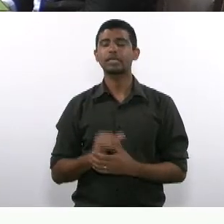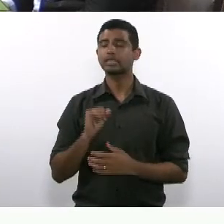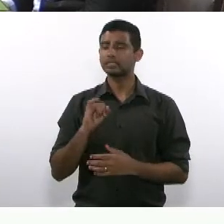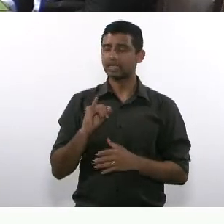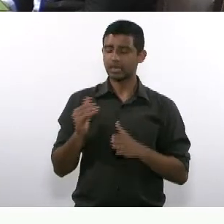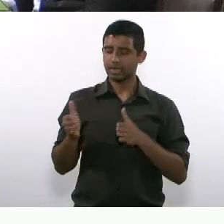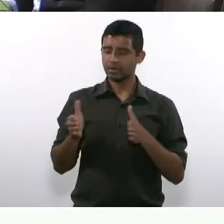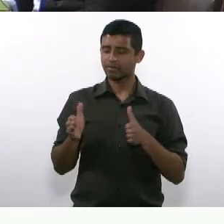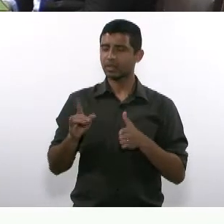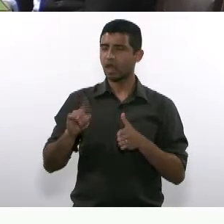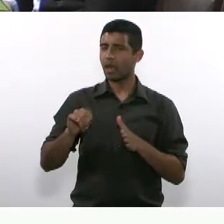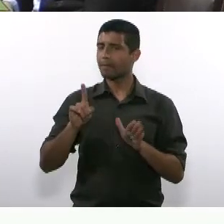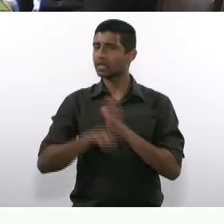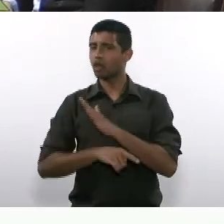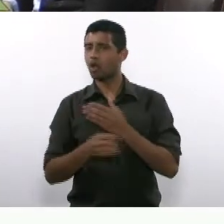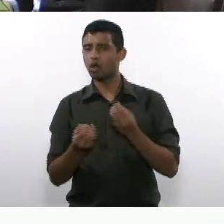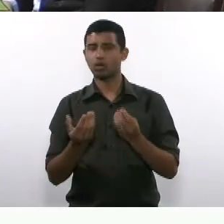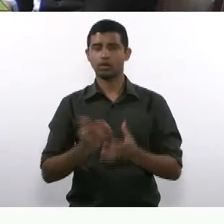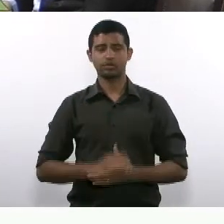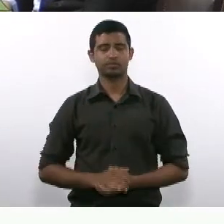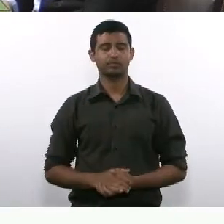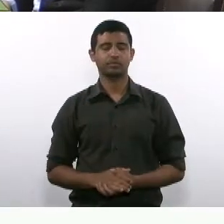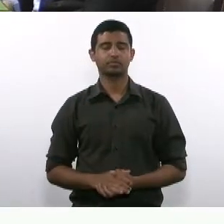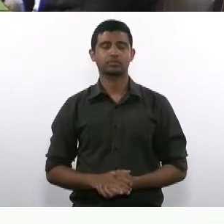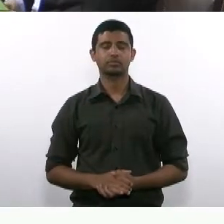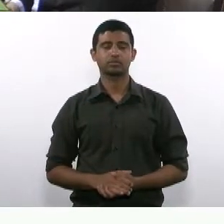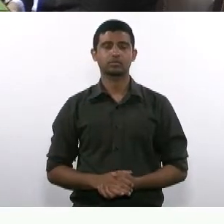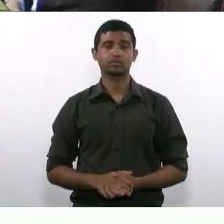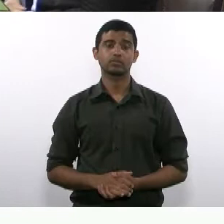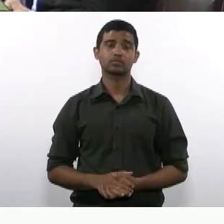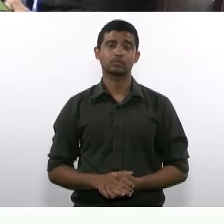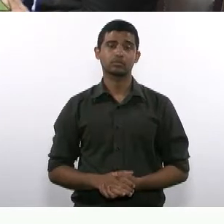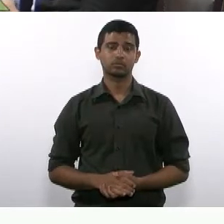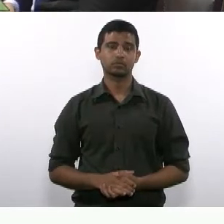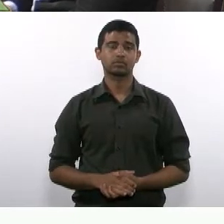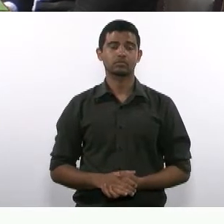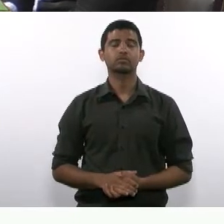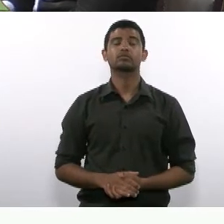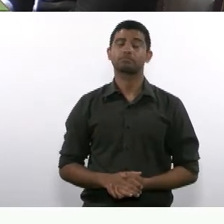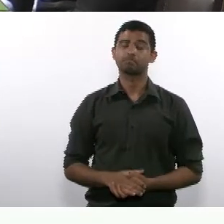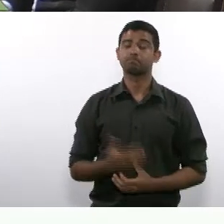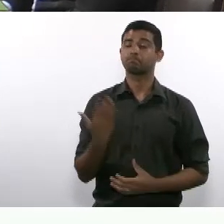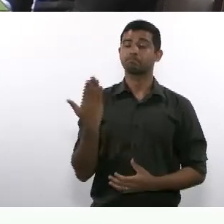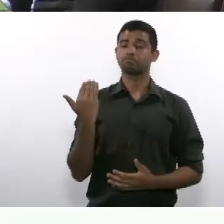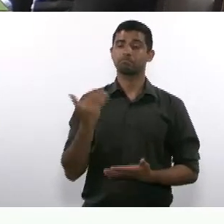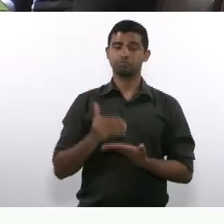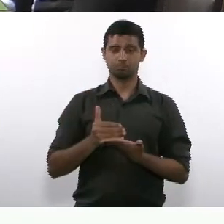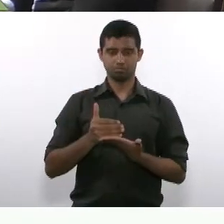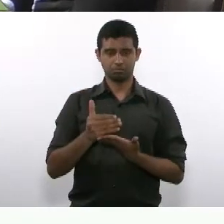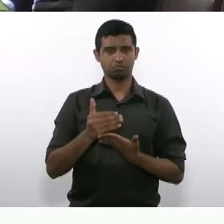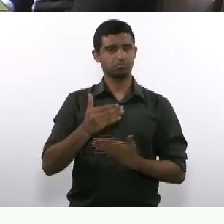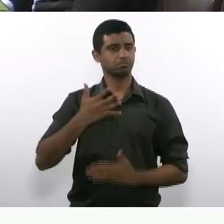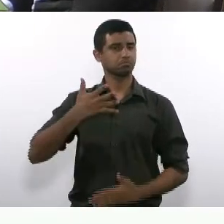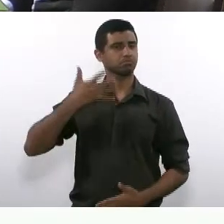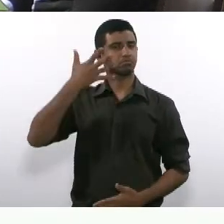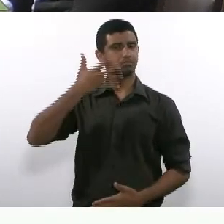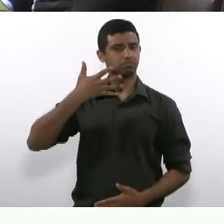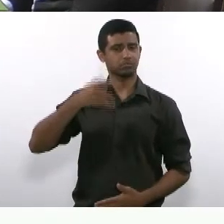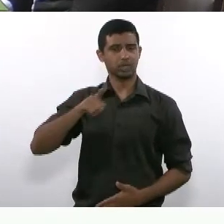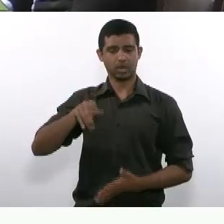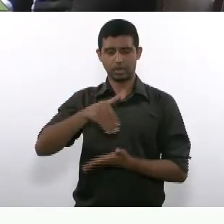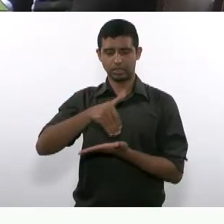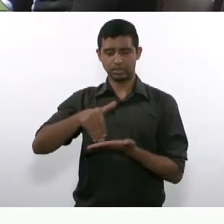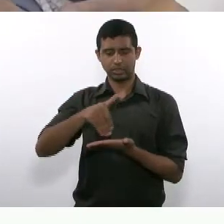é ser menor? Na verdade, sim. No início, quando eu comecei a falar, falei que a gente pegou a secretaria fazendo a gestão da